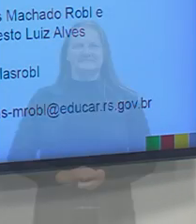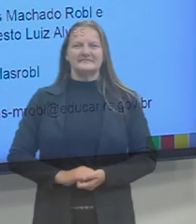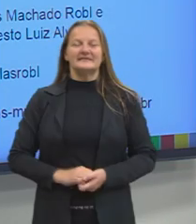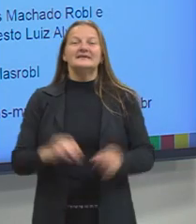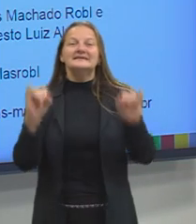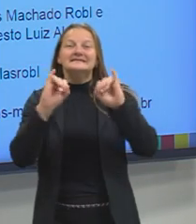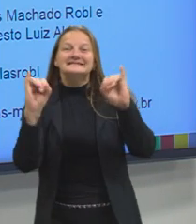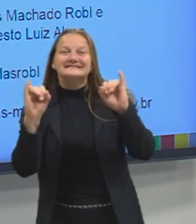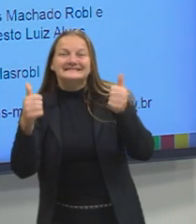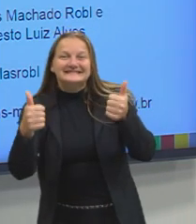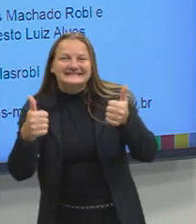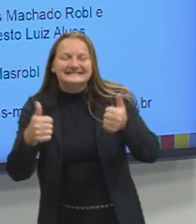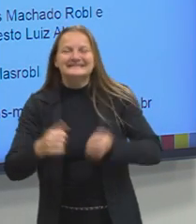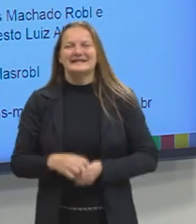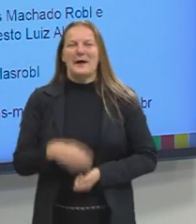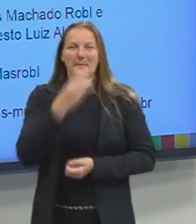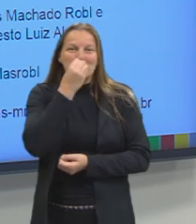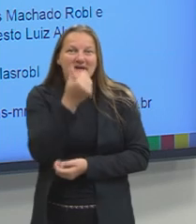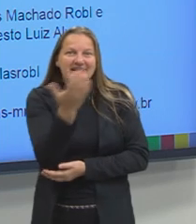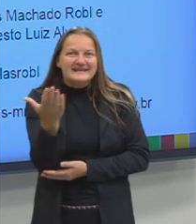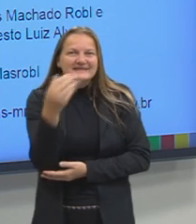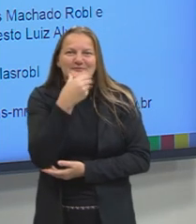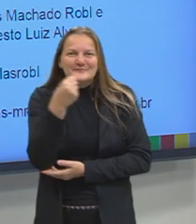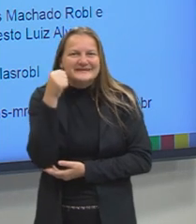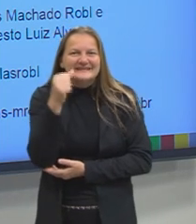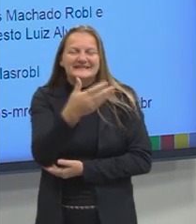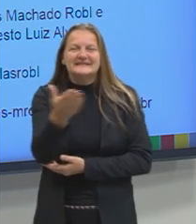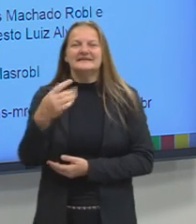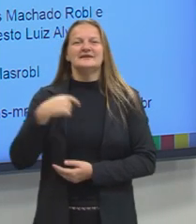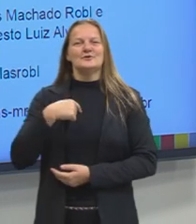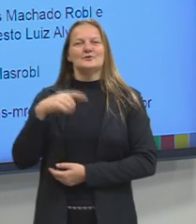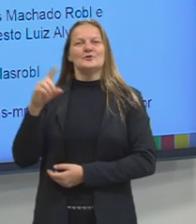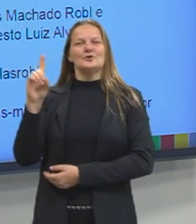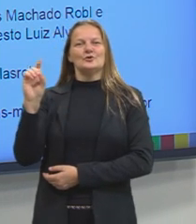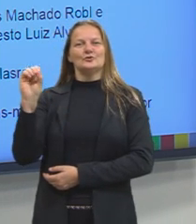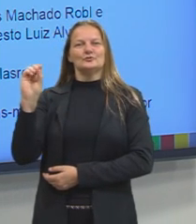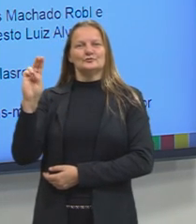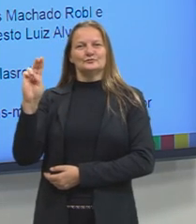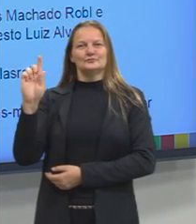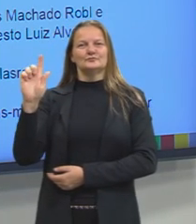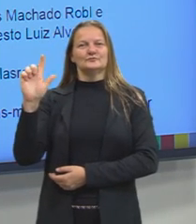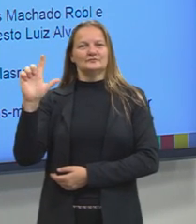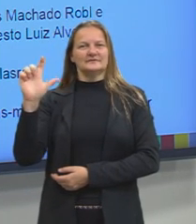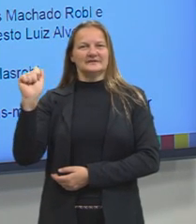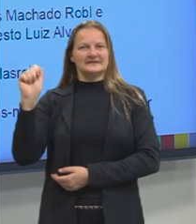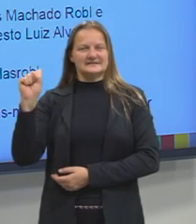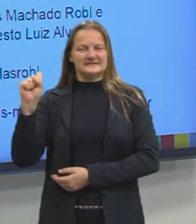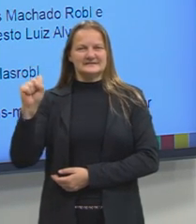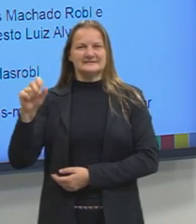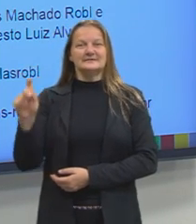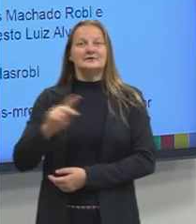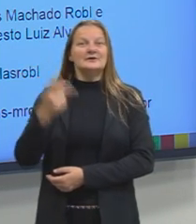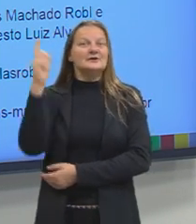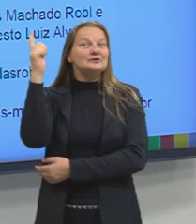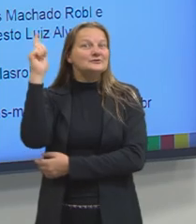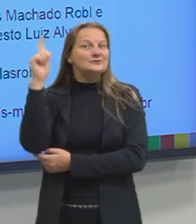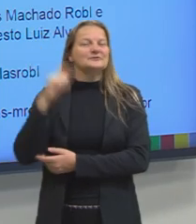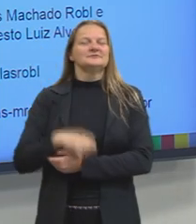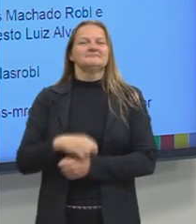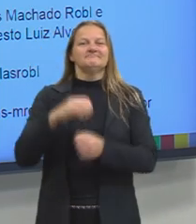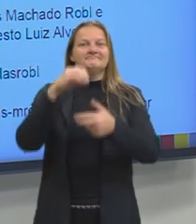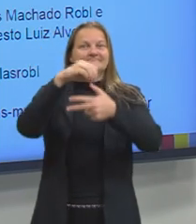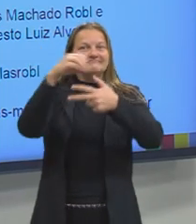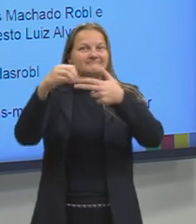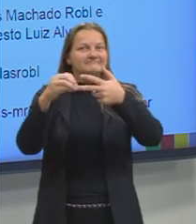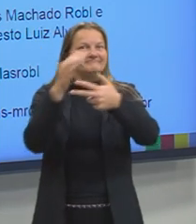Olá meninos e meninas tudo bem professor Douglas o professor de geografia e do nosso projeto presente certo Tamos aí em